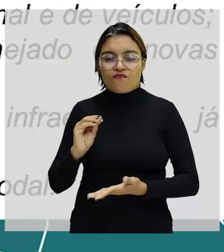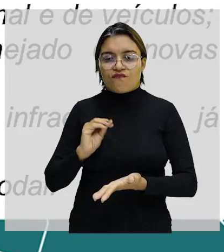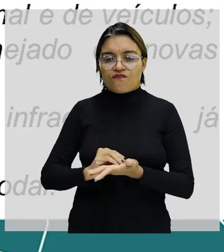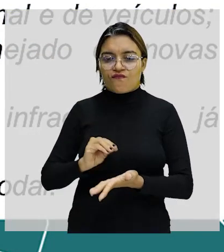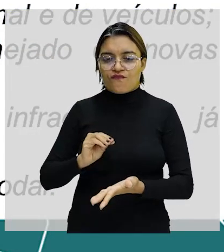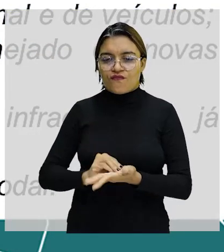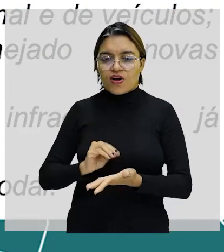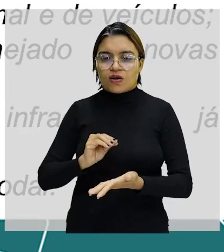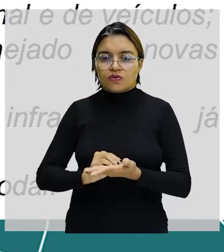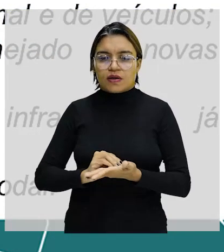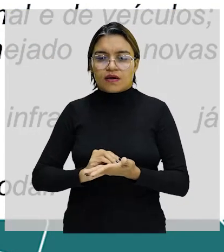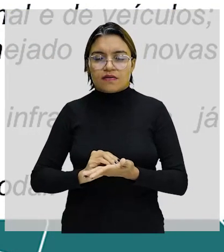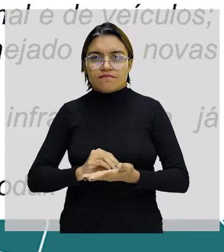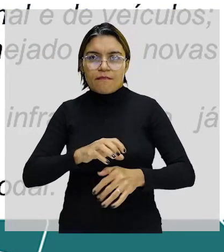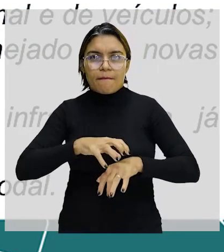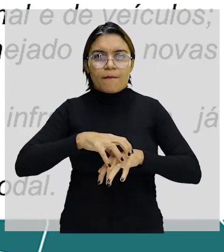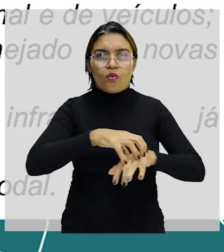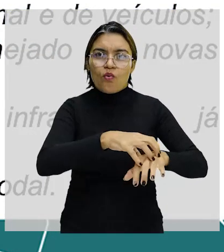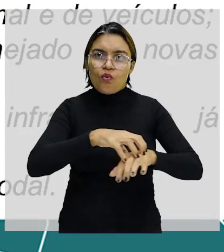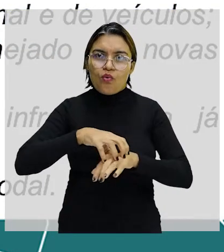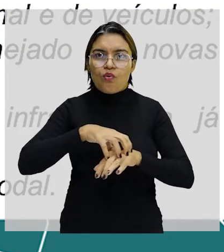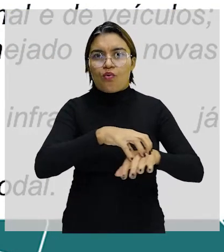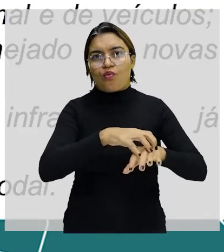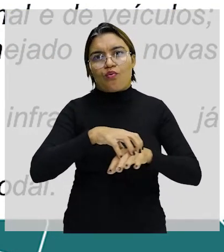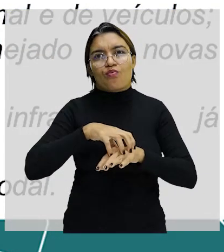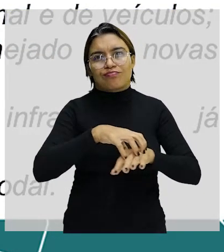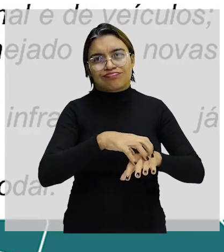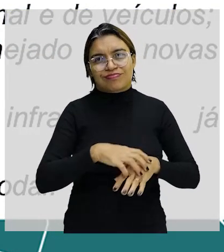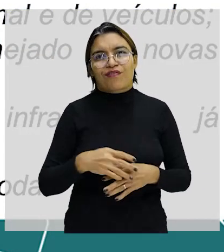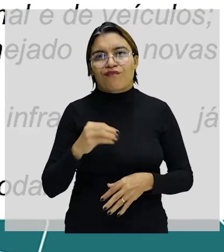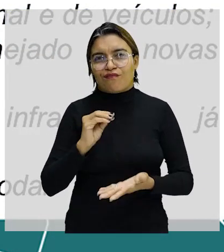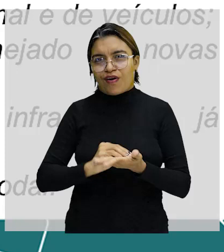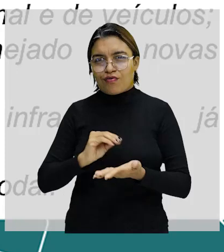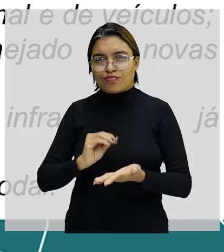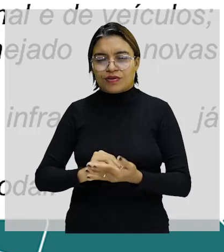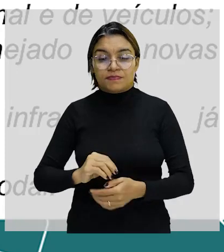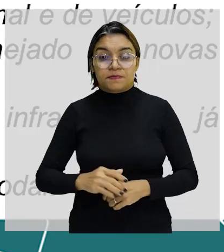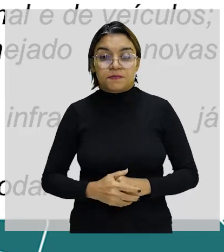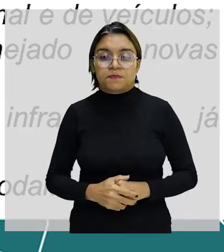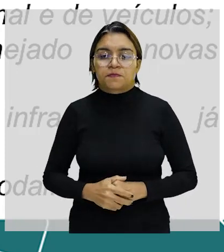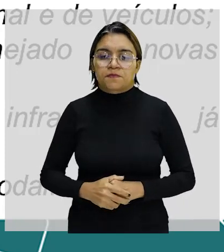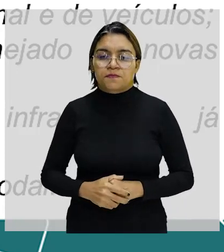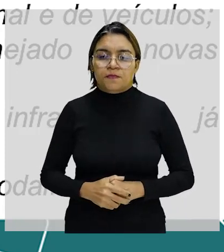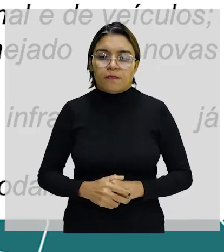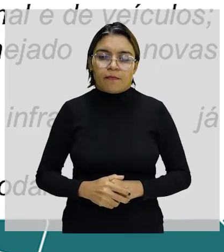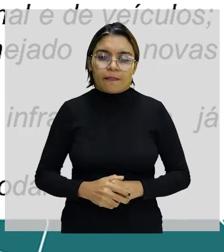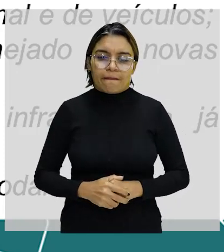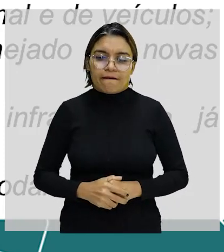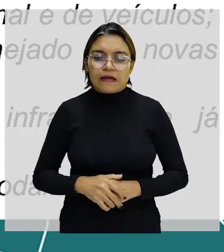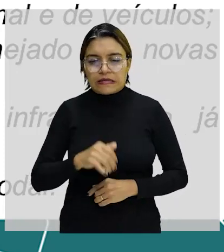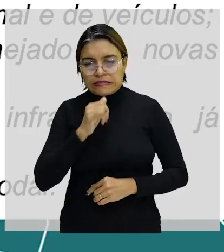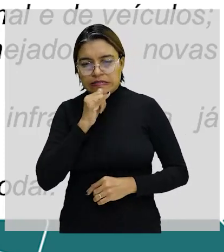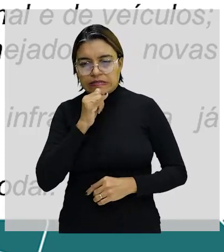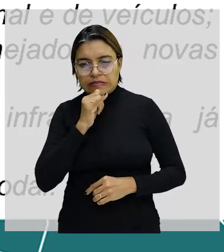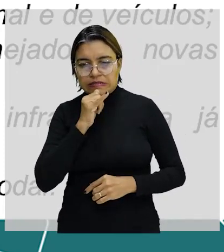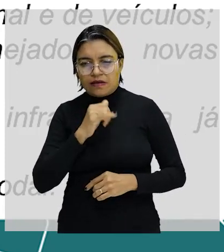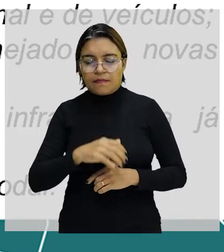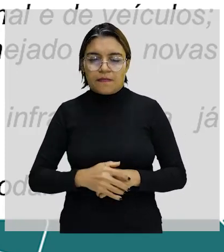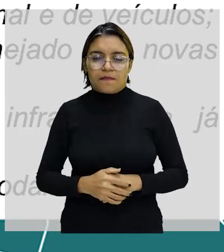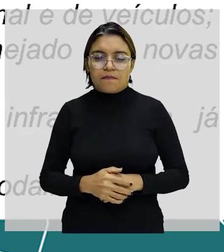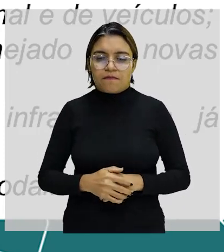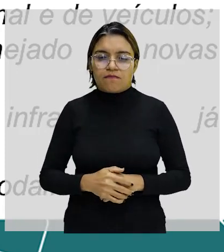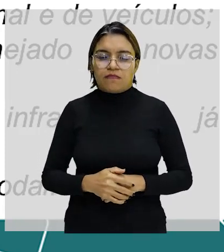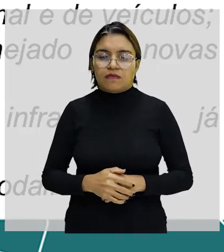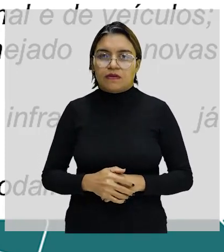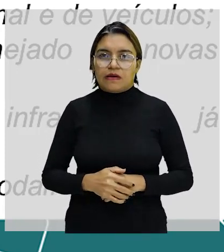de mobilidade urbana. Olha, por exemplo, São Luís, né? O que é isso, Marcos? Esse problema, galera, basicamente é a dificuldade de se locomover